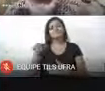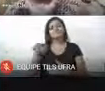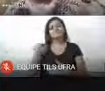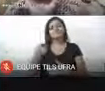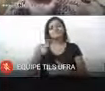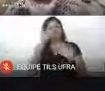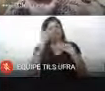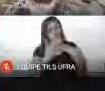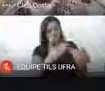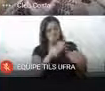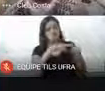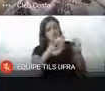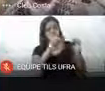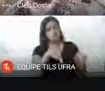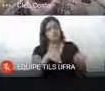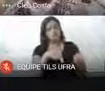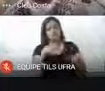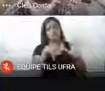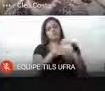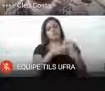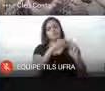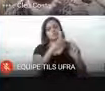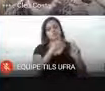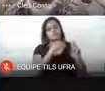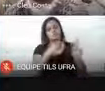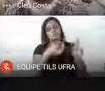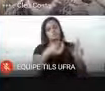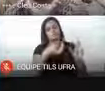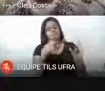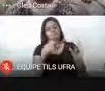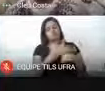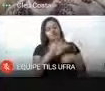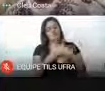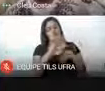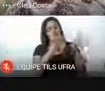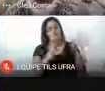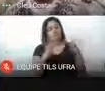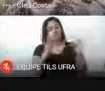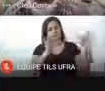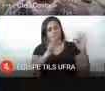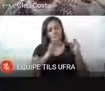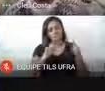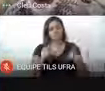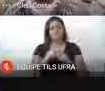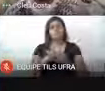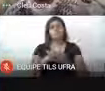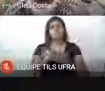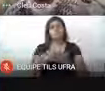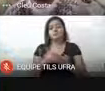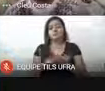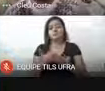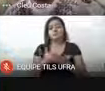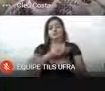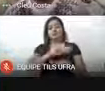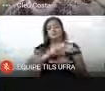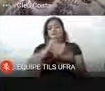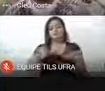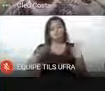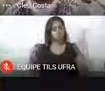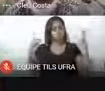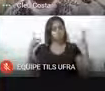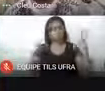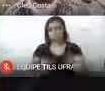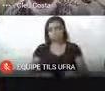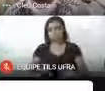servidores que estão aí, né, participando, que estão aí na TI, organizando tudo, né, as intérpretes, enfim. Muito